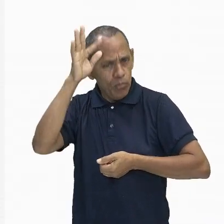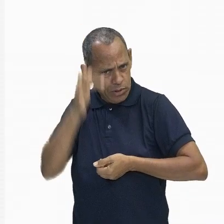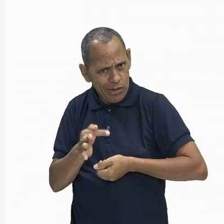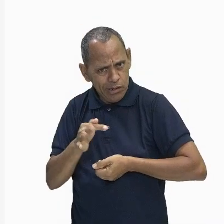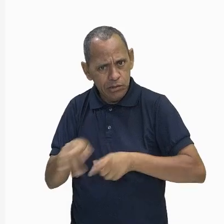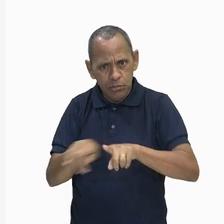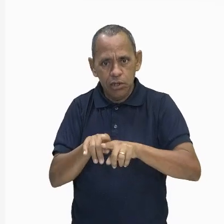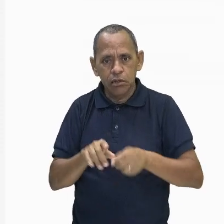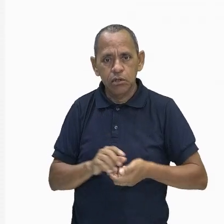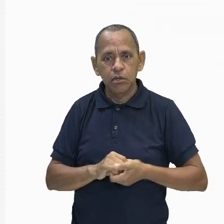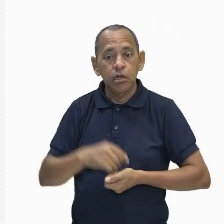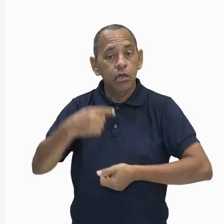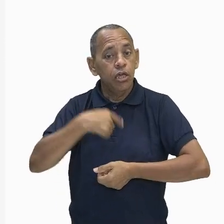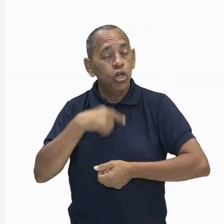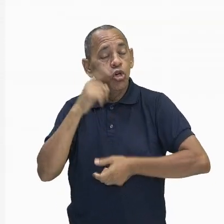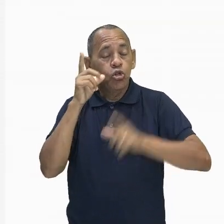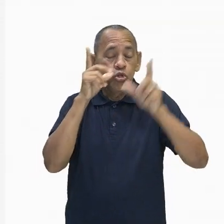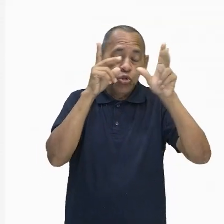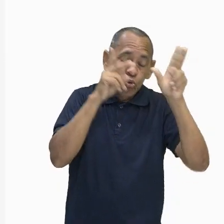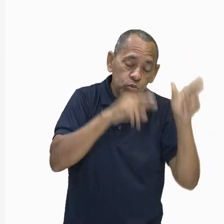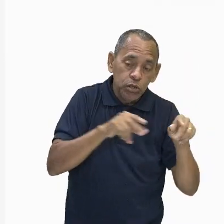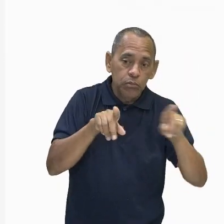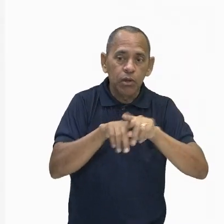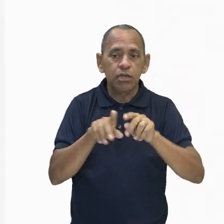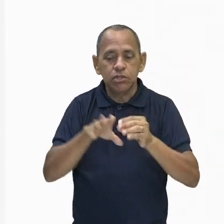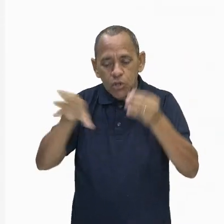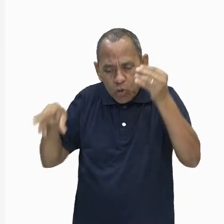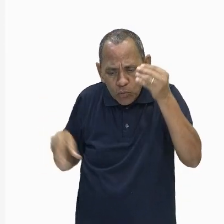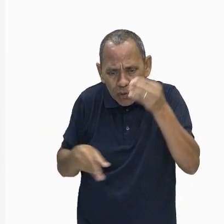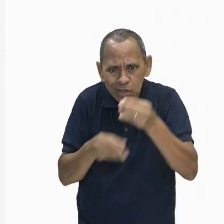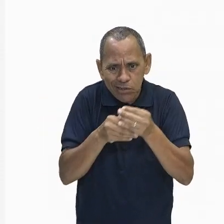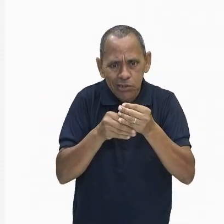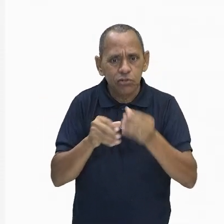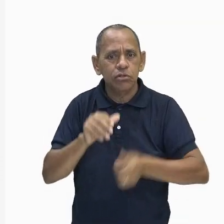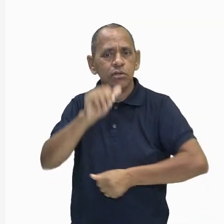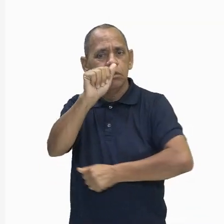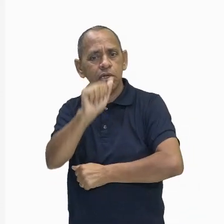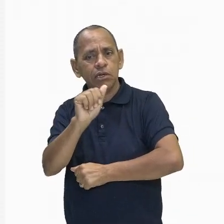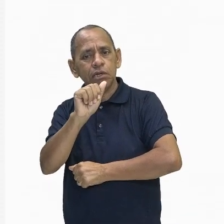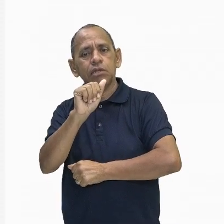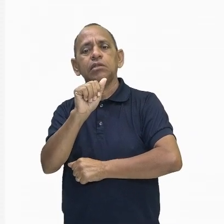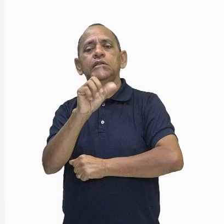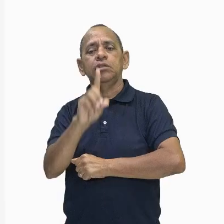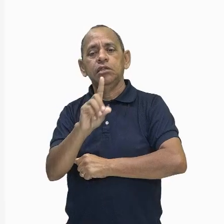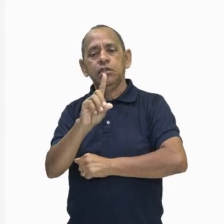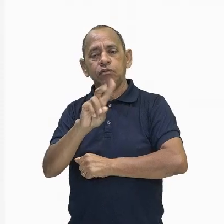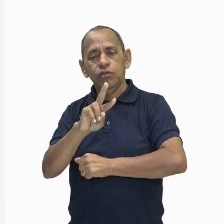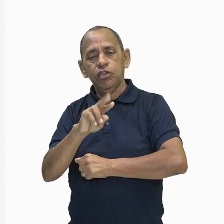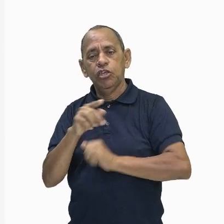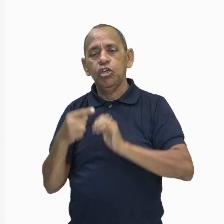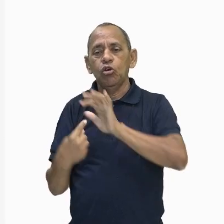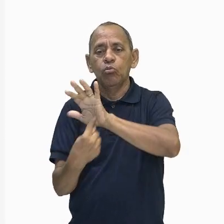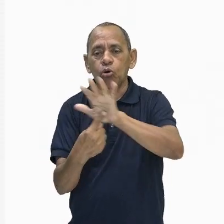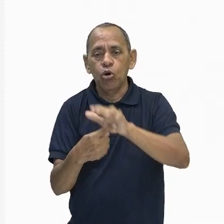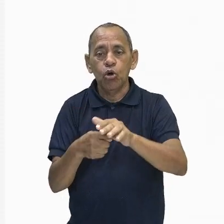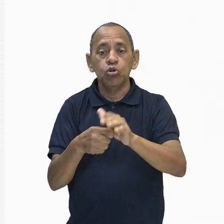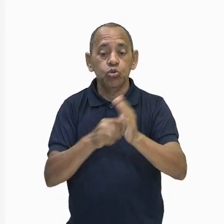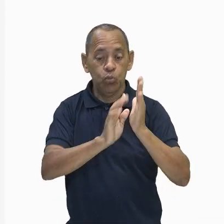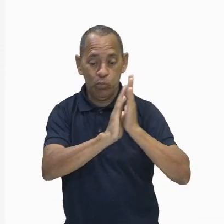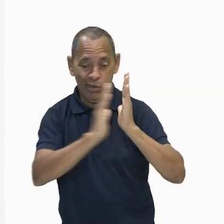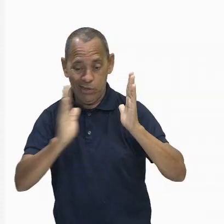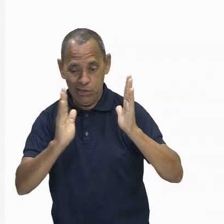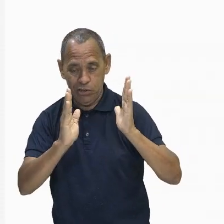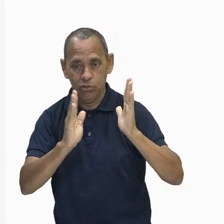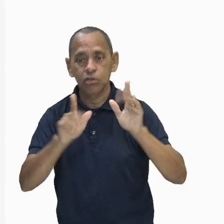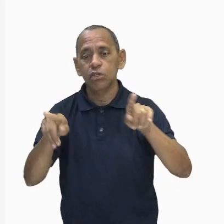dormi. Mas quando eu acrescento os adjuntos adverbiais, eu especifico o tempo, eu coloco a